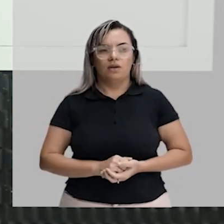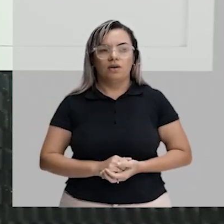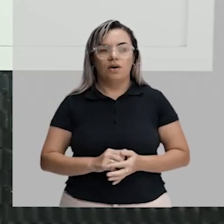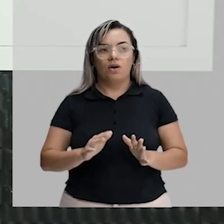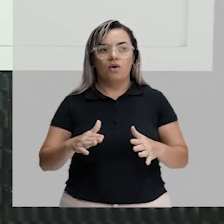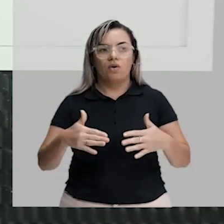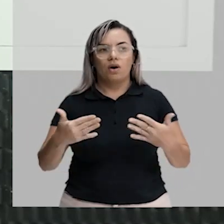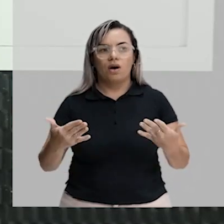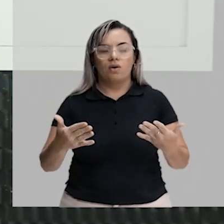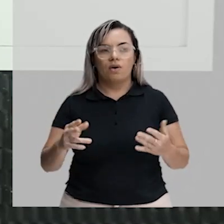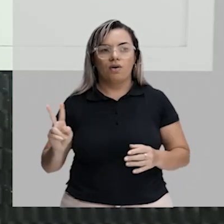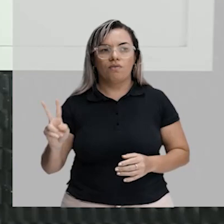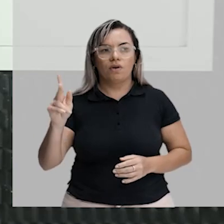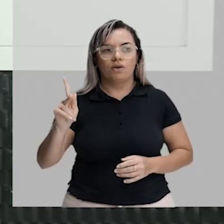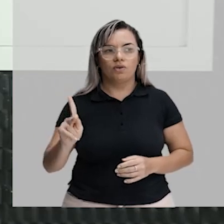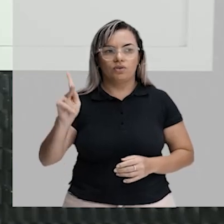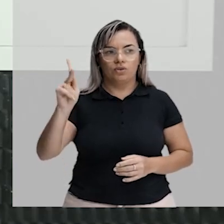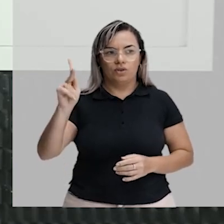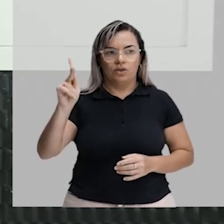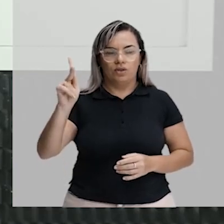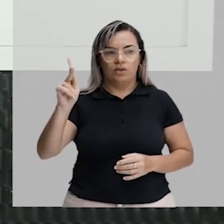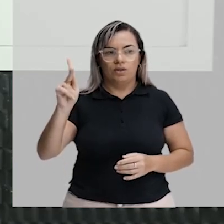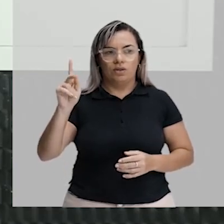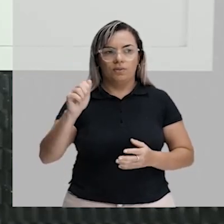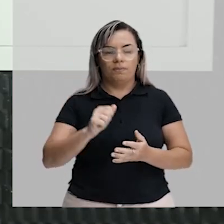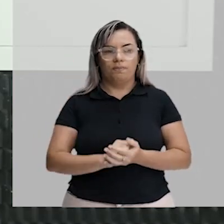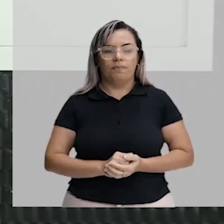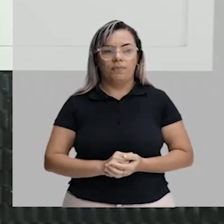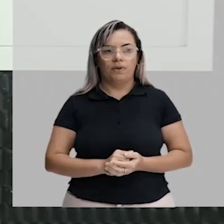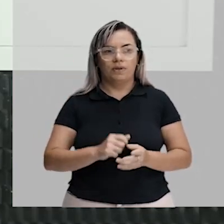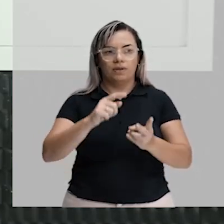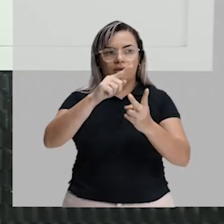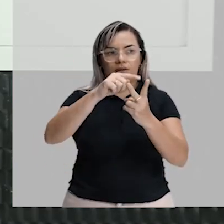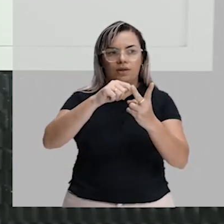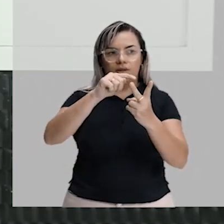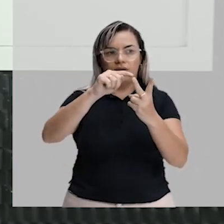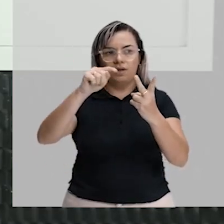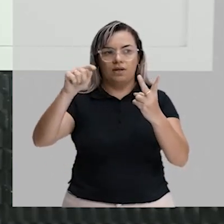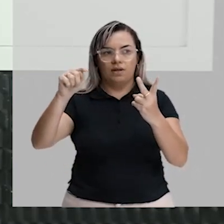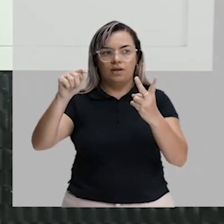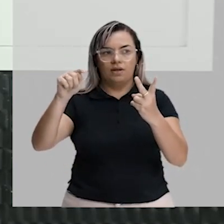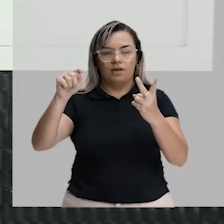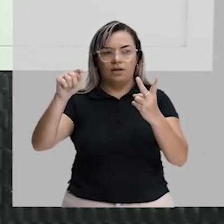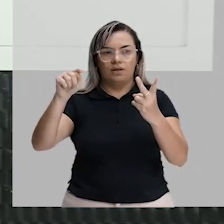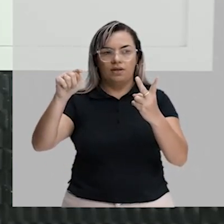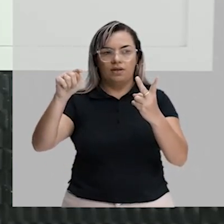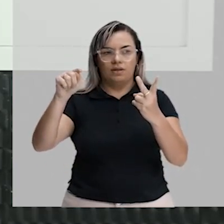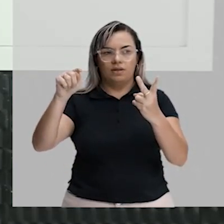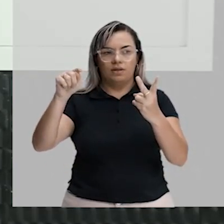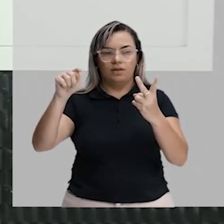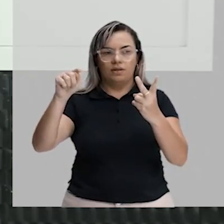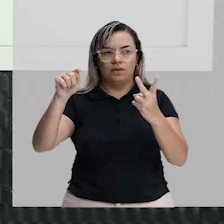seja 0. Ora, pessoal, veja agora o seguinte, ele está falando